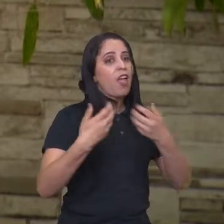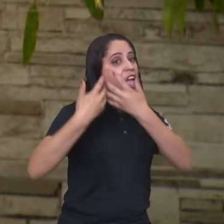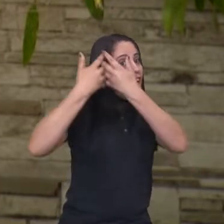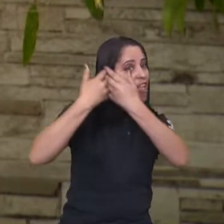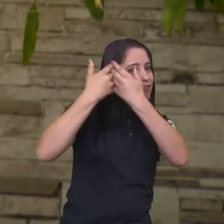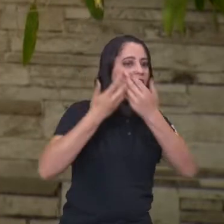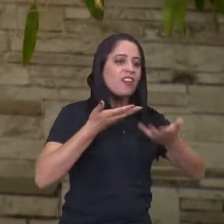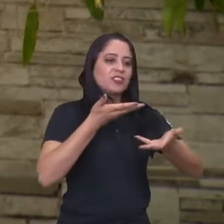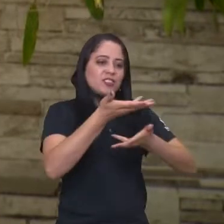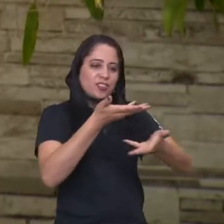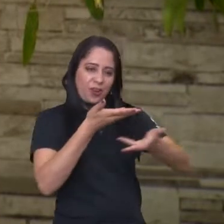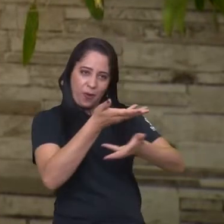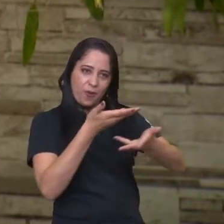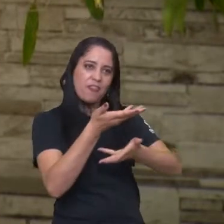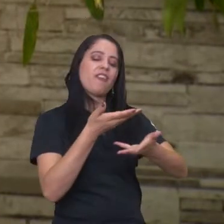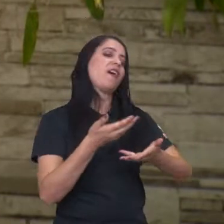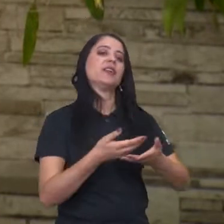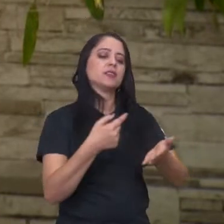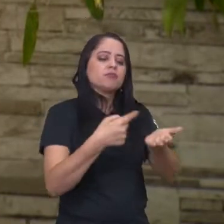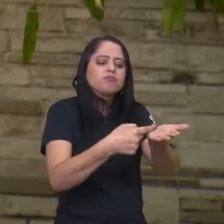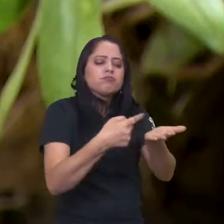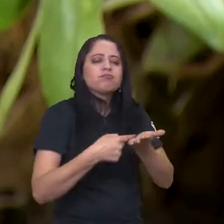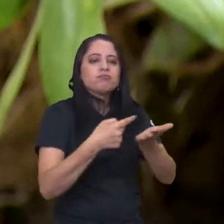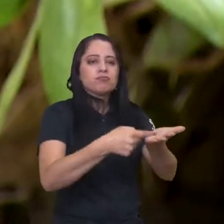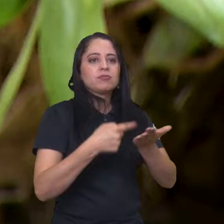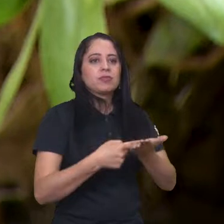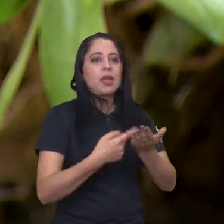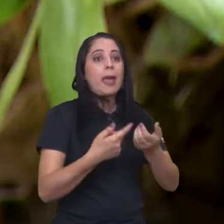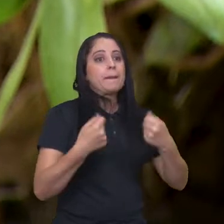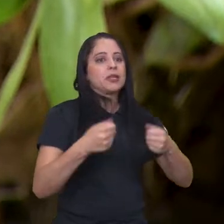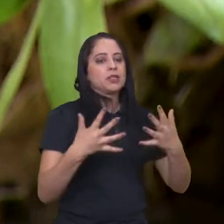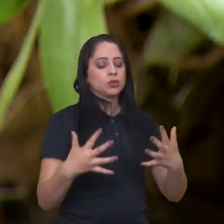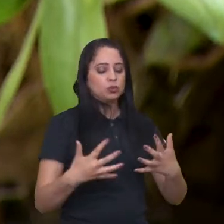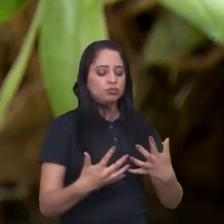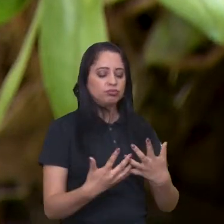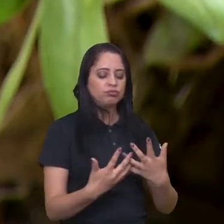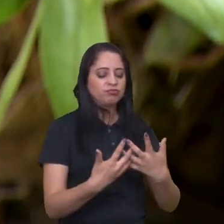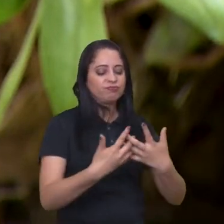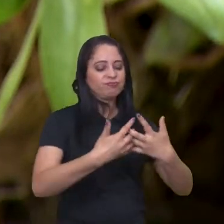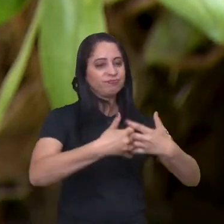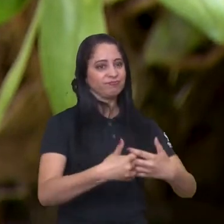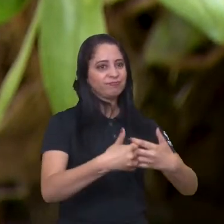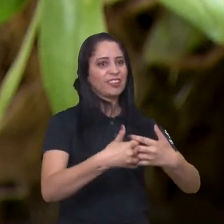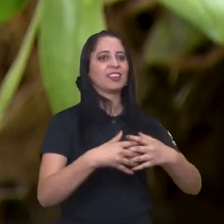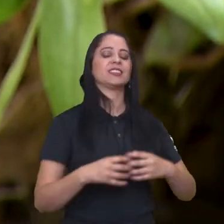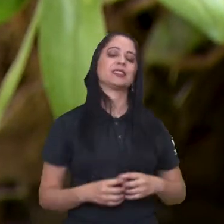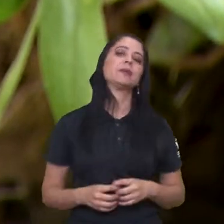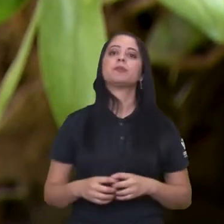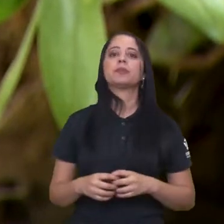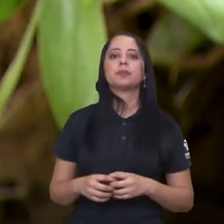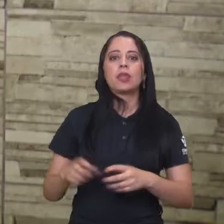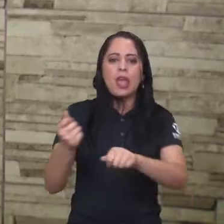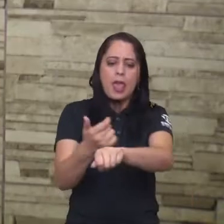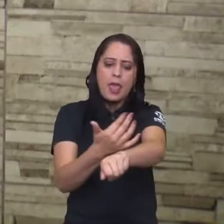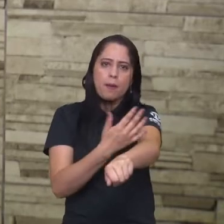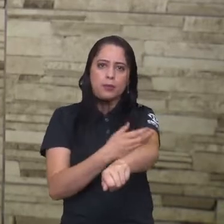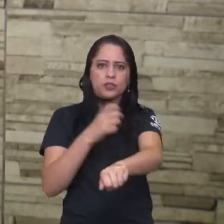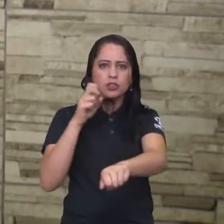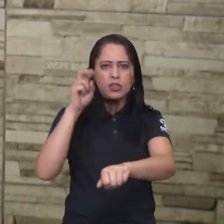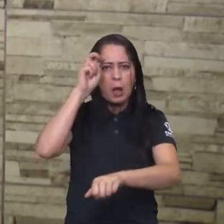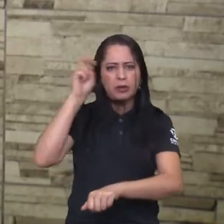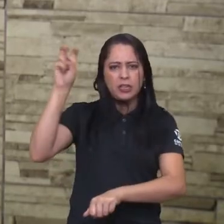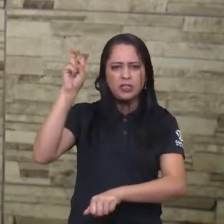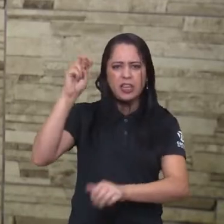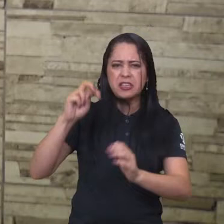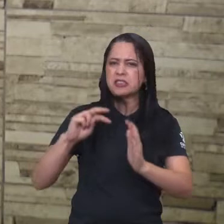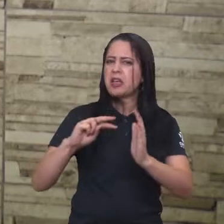vez mais para que tudo se encaminhe perfeitamente. Inteligência emocional não tem nada a ver com esconder sentimentos. Na verdade,